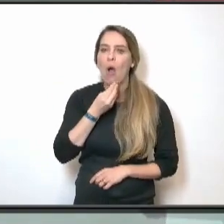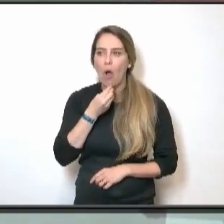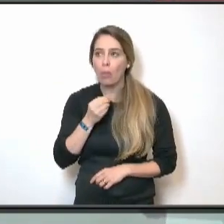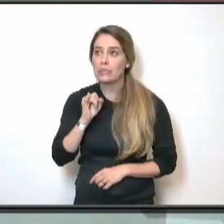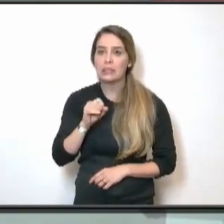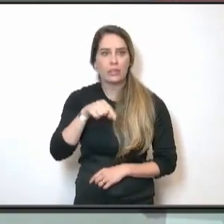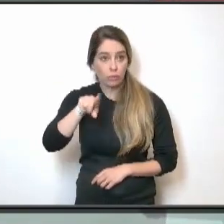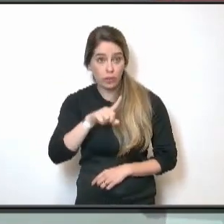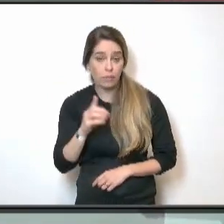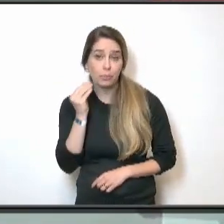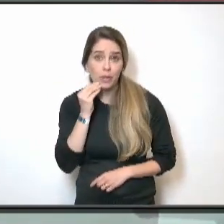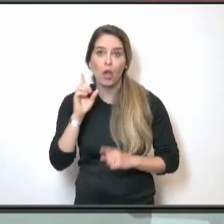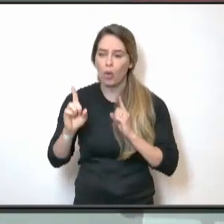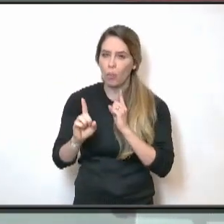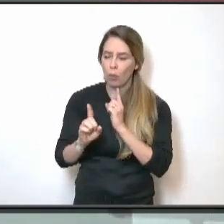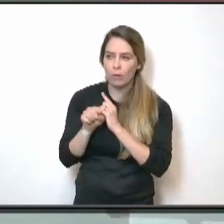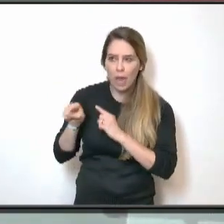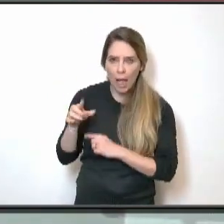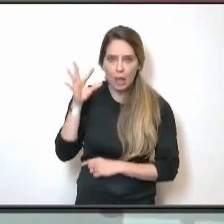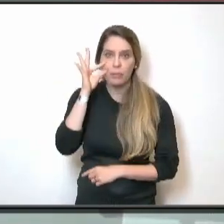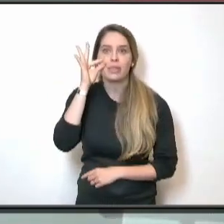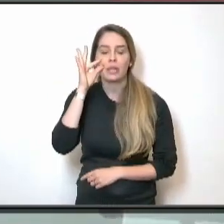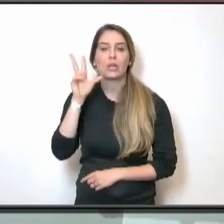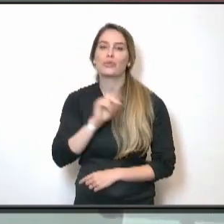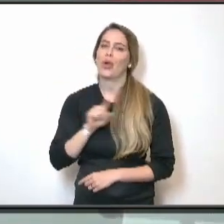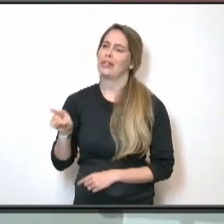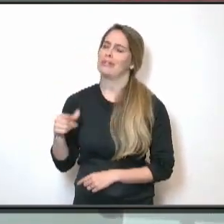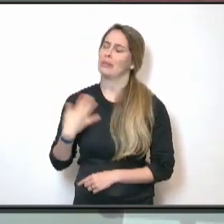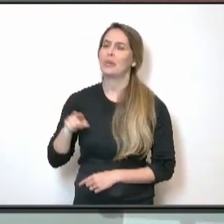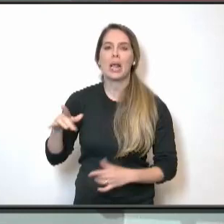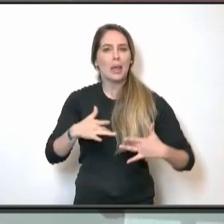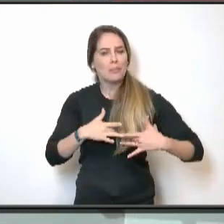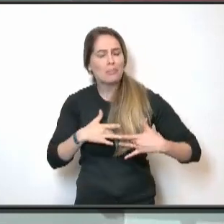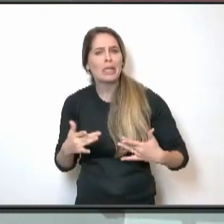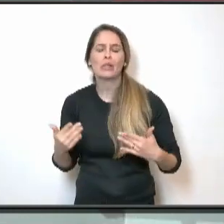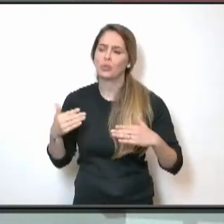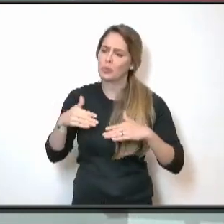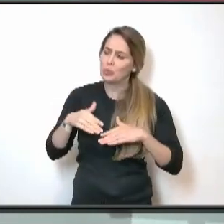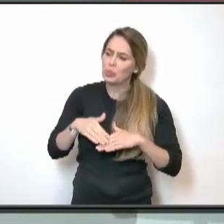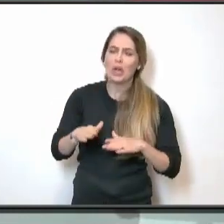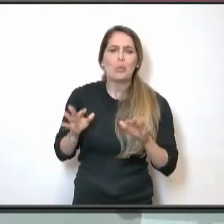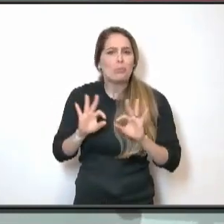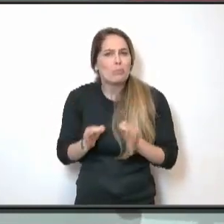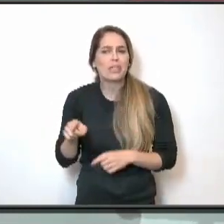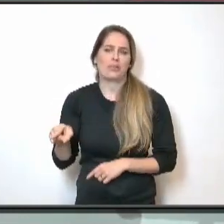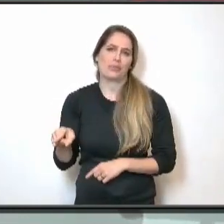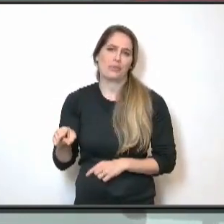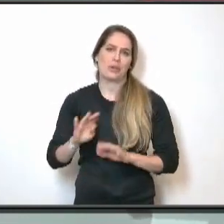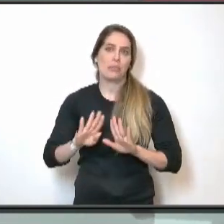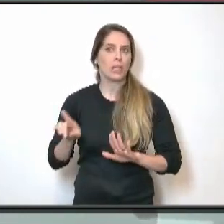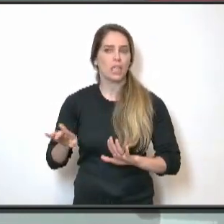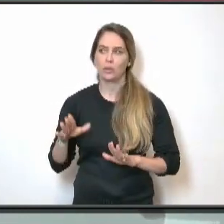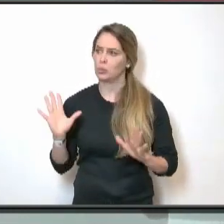pessoalmente sabe que era muito caracterizado pela piedade, pela humildade, ao mesmo tempo tendo uma